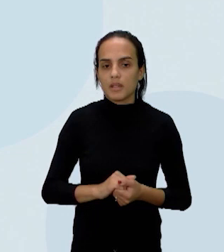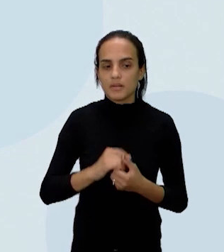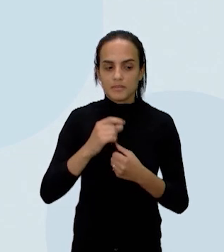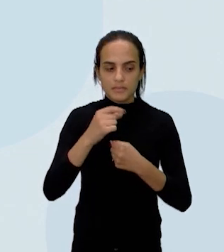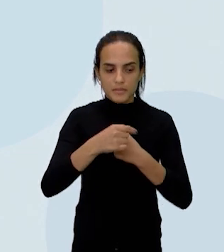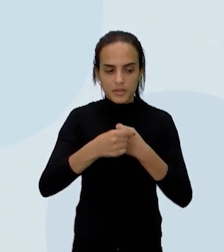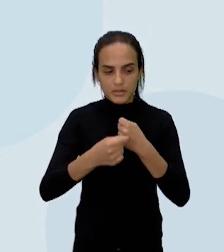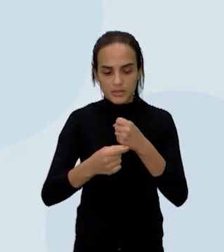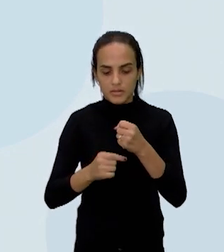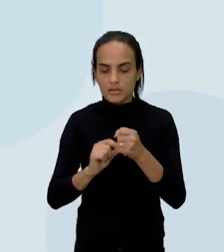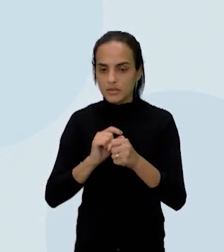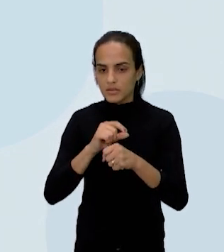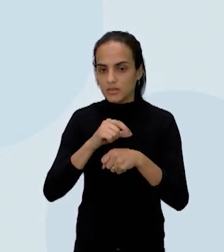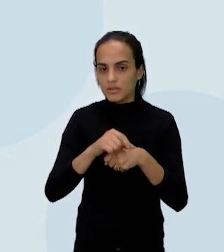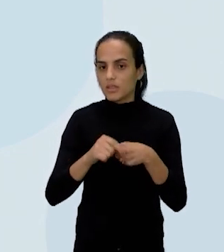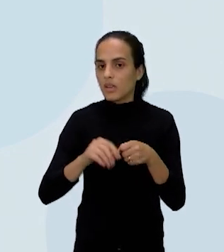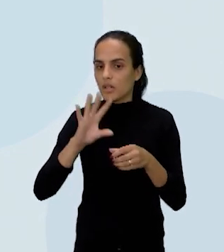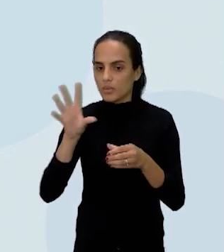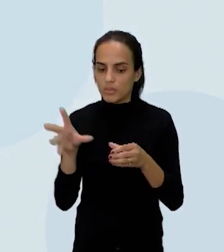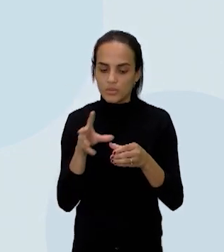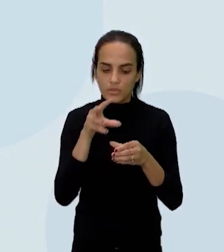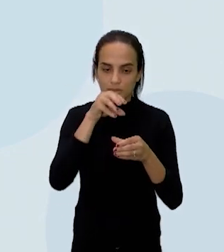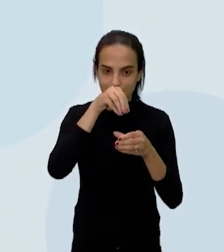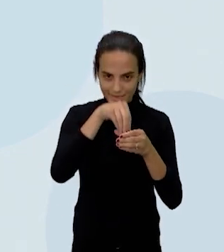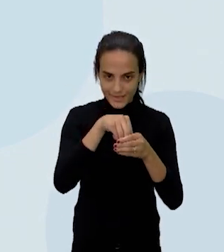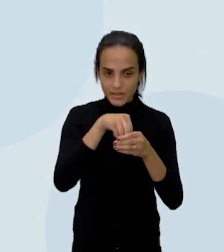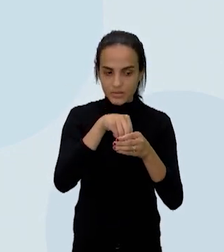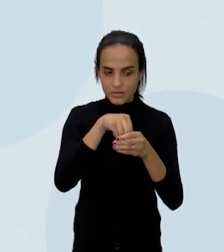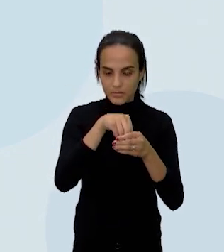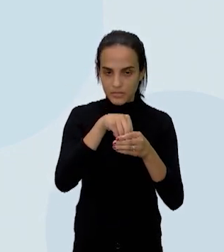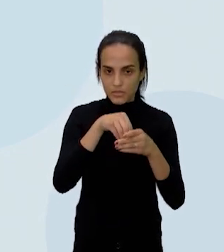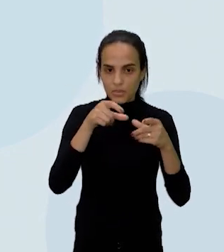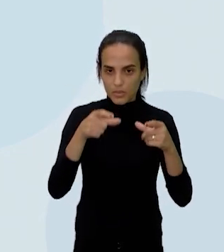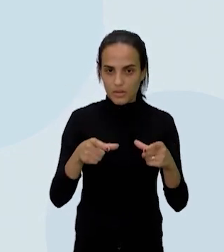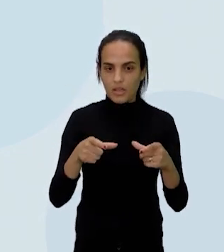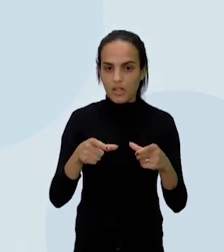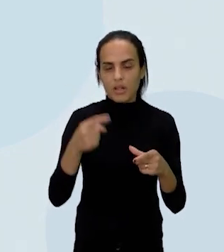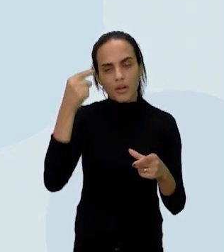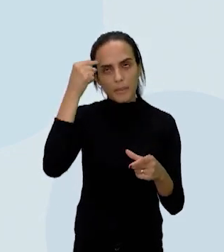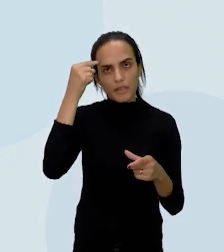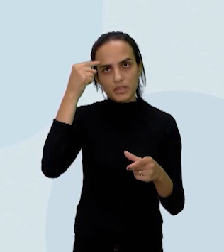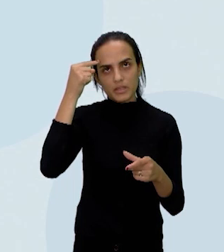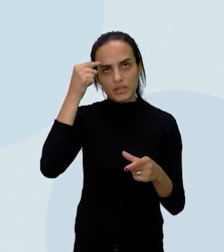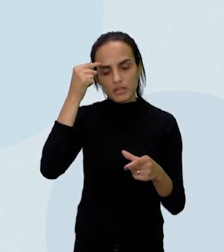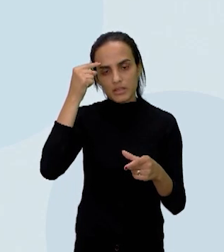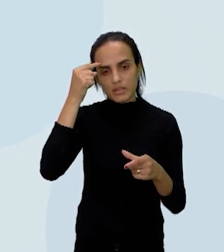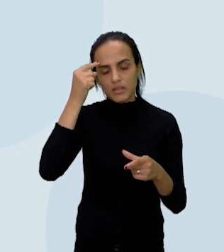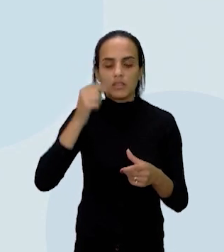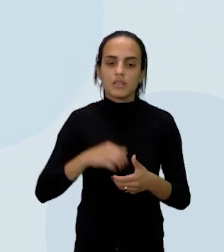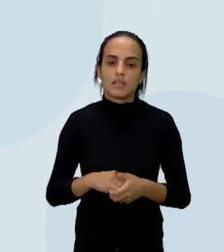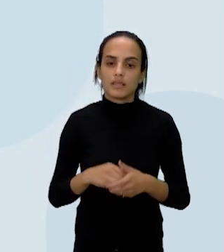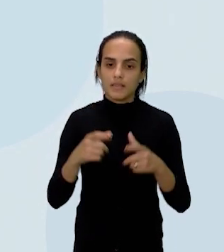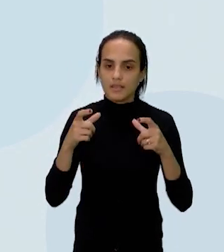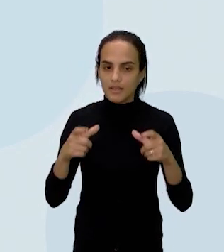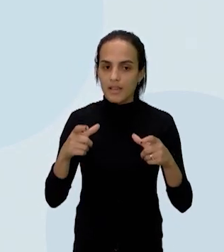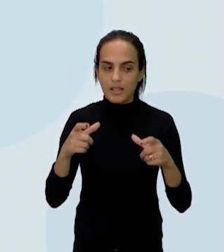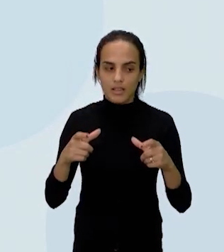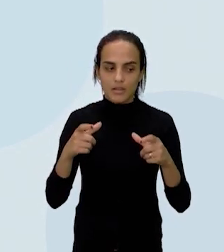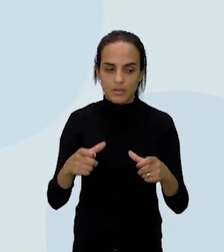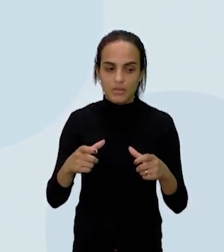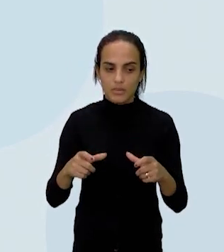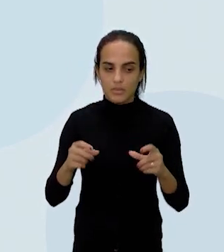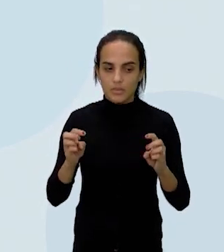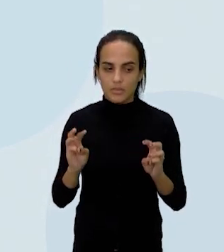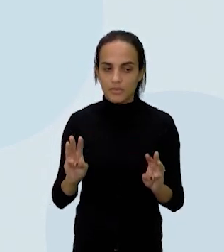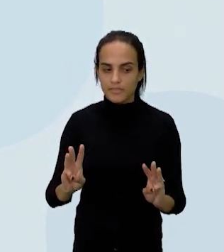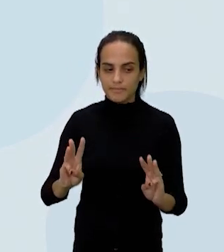partículas elas estão todas dentro de um ambiente. Imagina se você está lá dentro de uma balada, de uma festa.